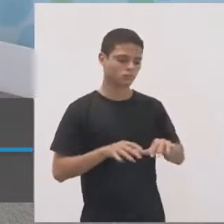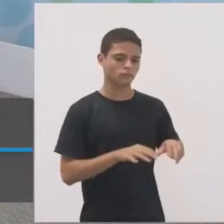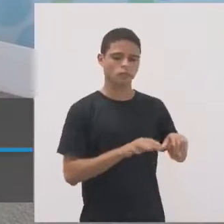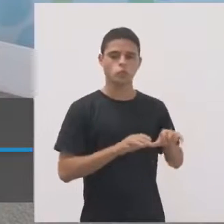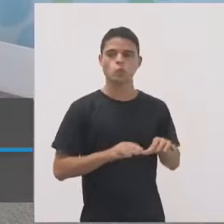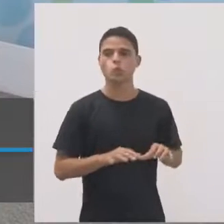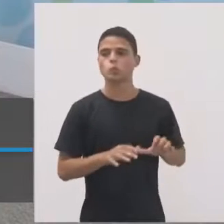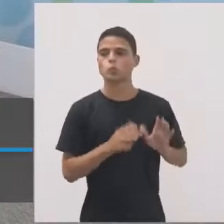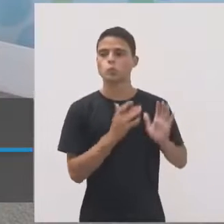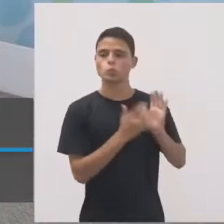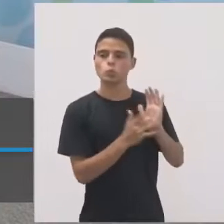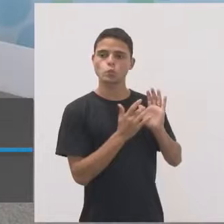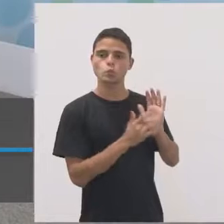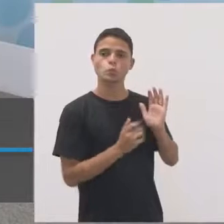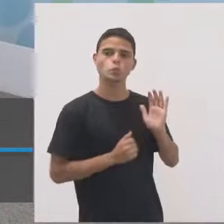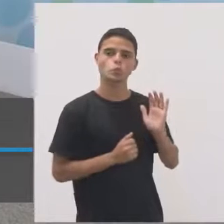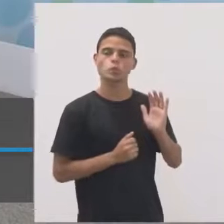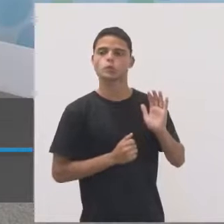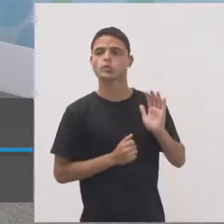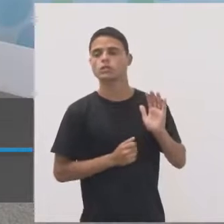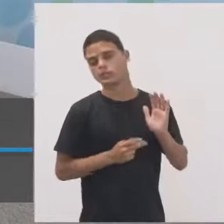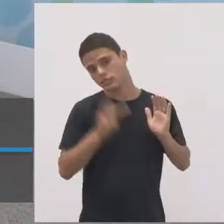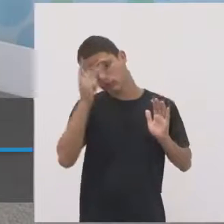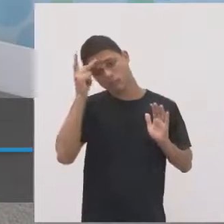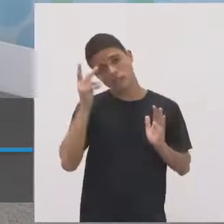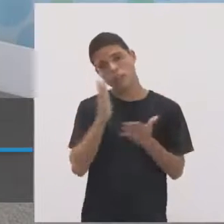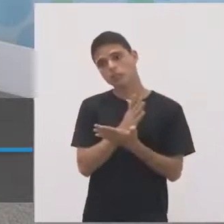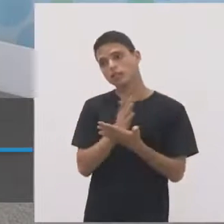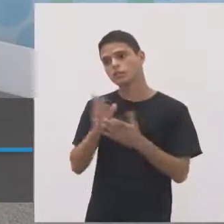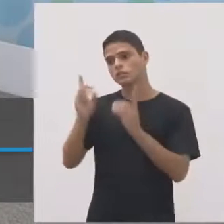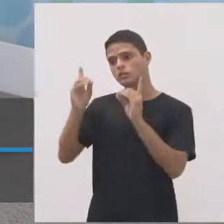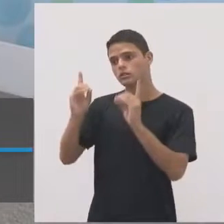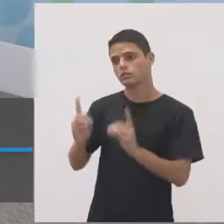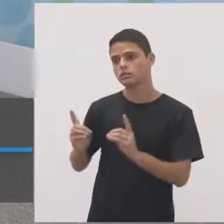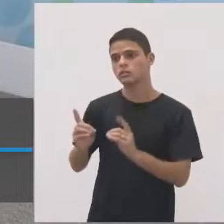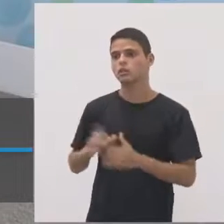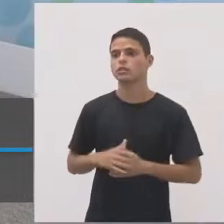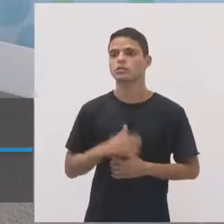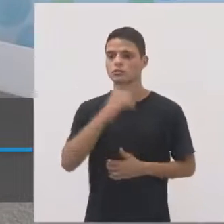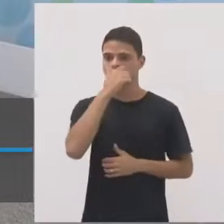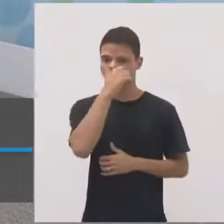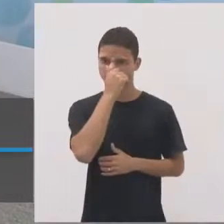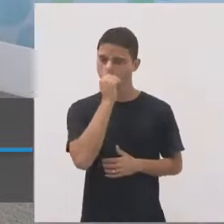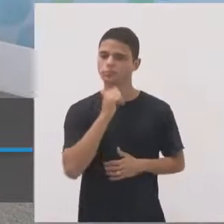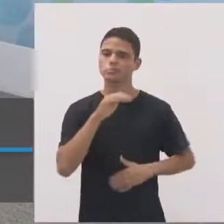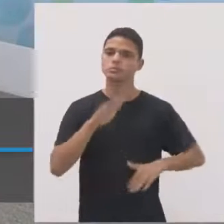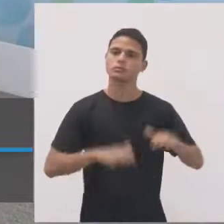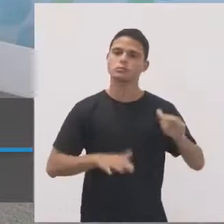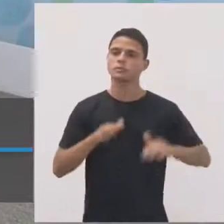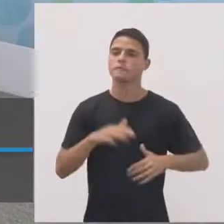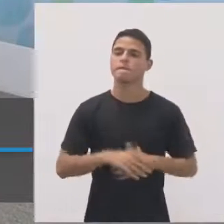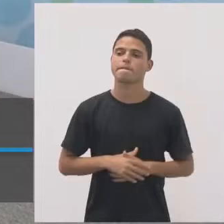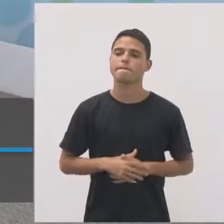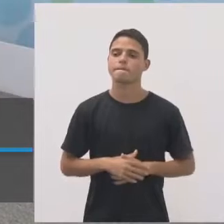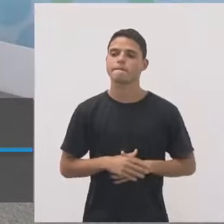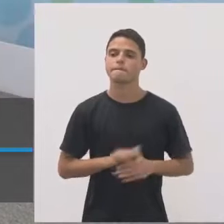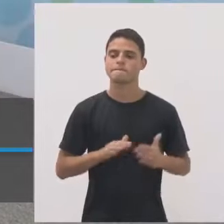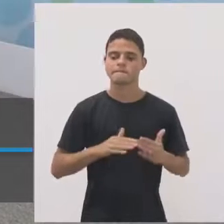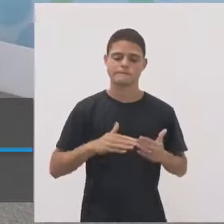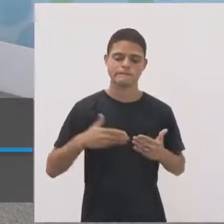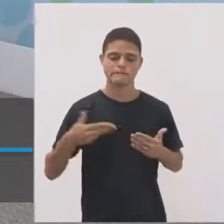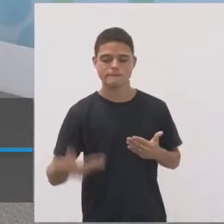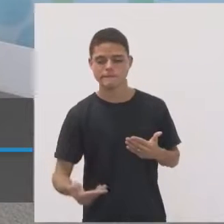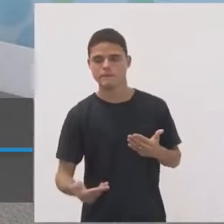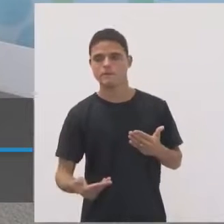dos tablets para os alunos deficientes, né? De baixa visão. Então, às vezes acaba deixando cair,